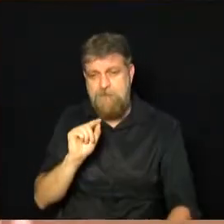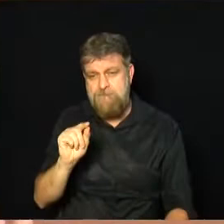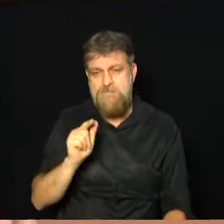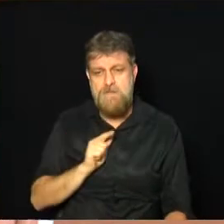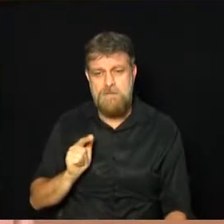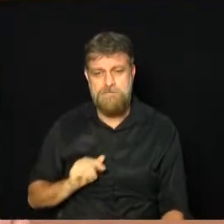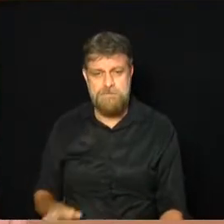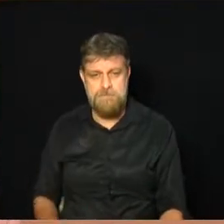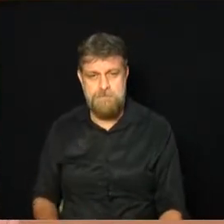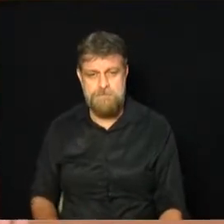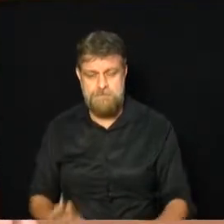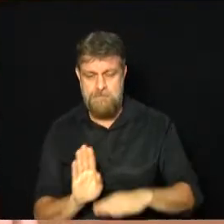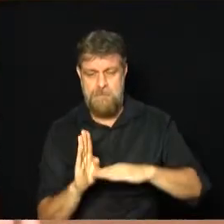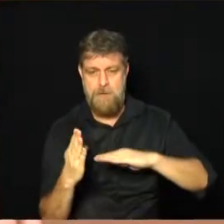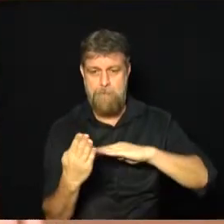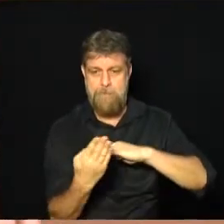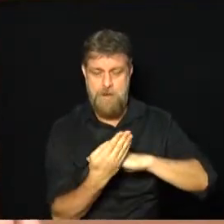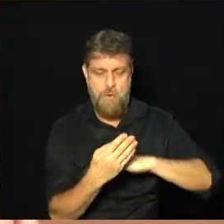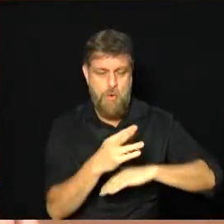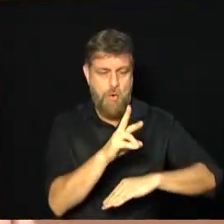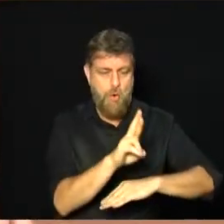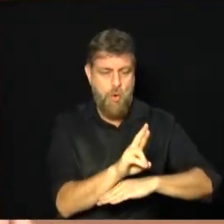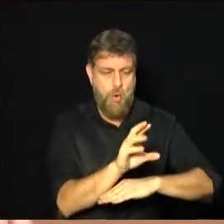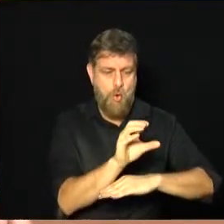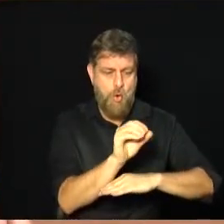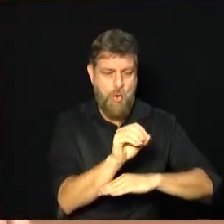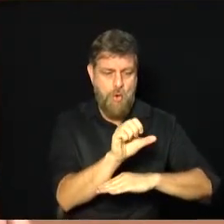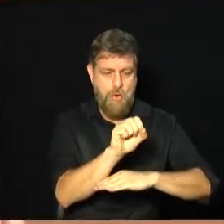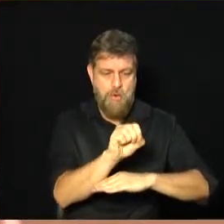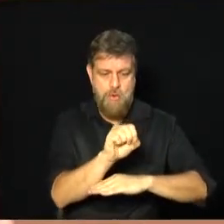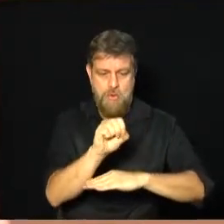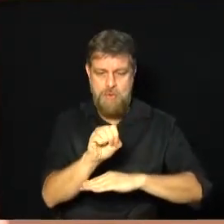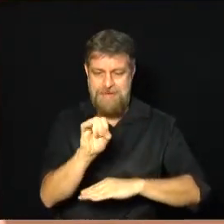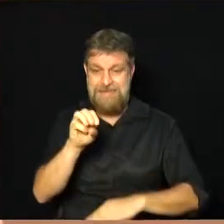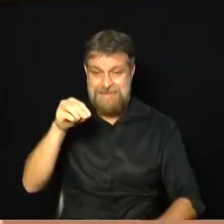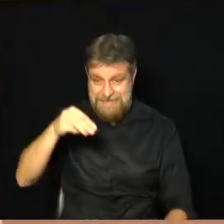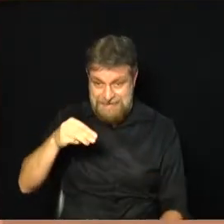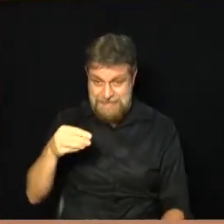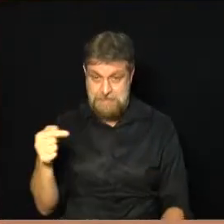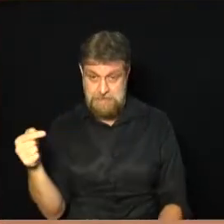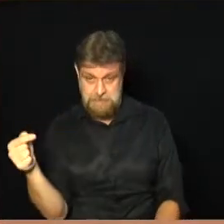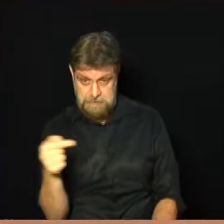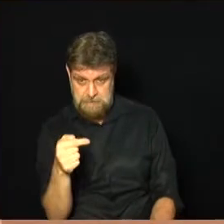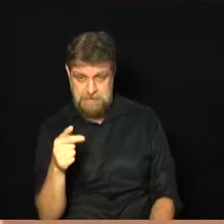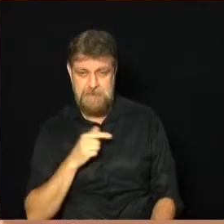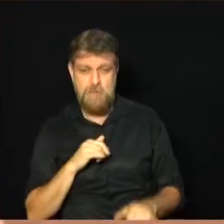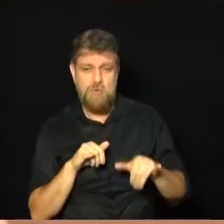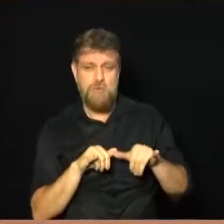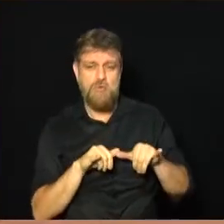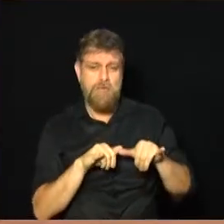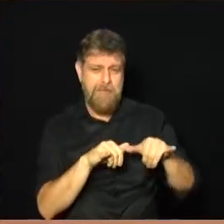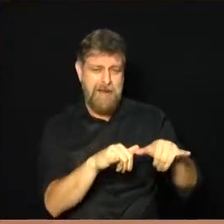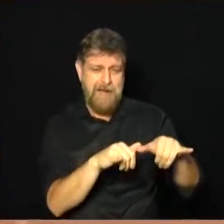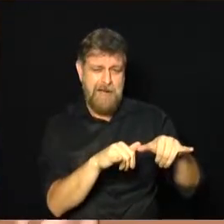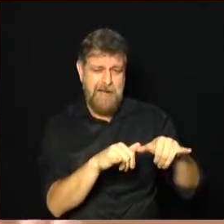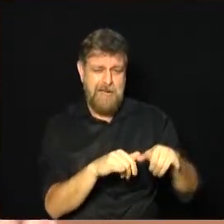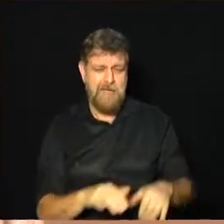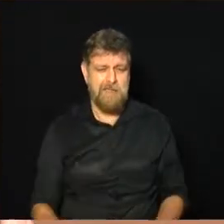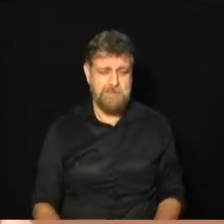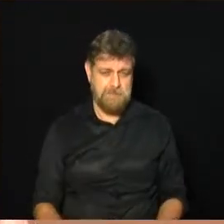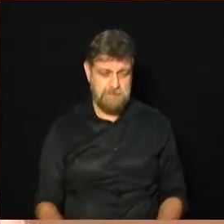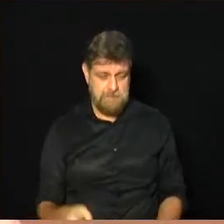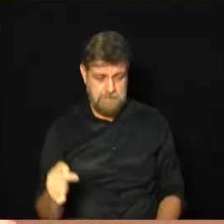acesso ao Jardim Rossim. Ali tem um supermercado, porte médio, a